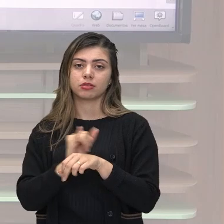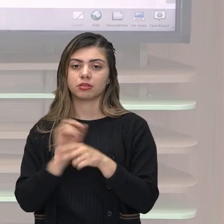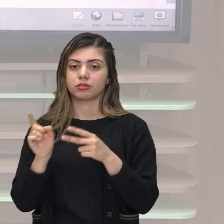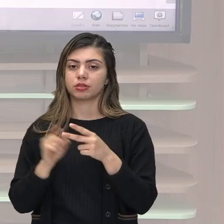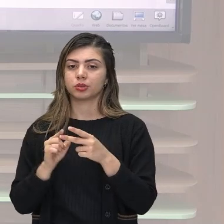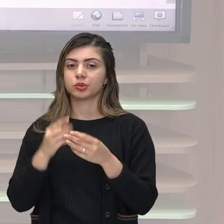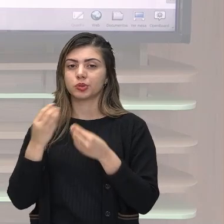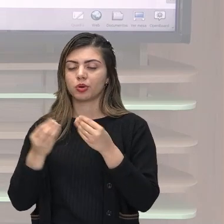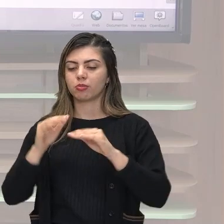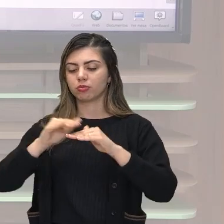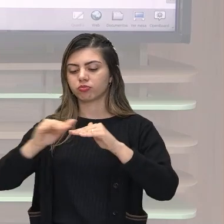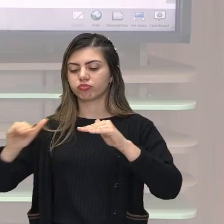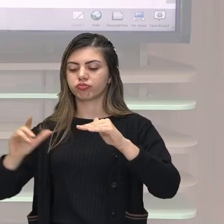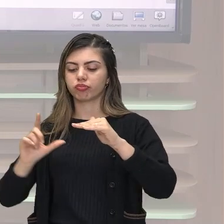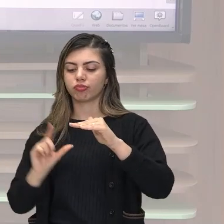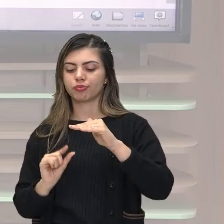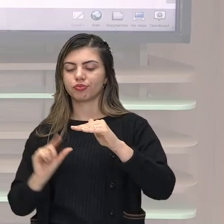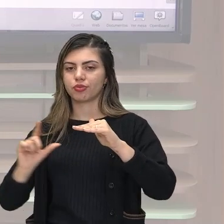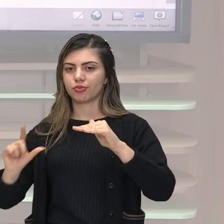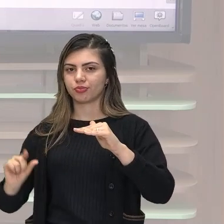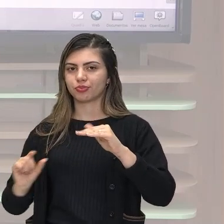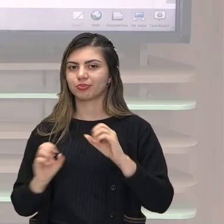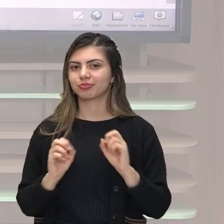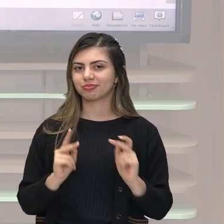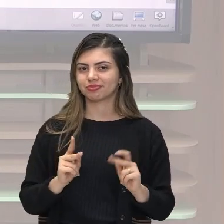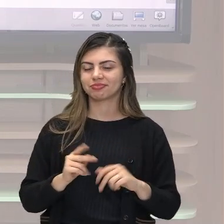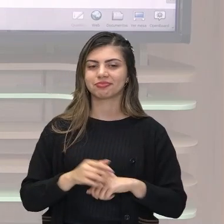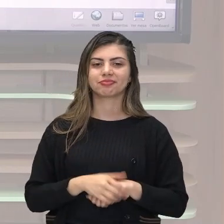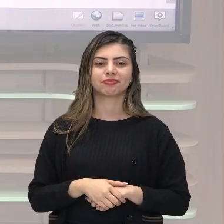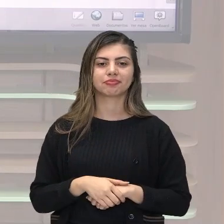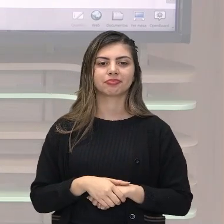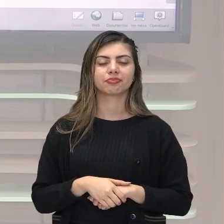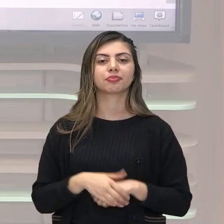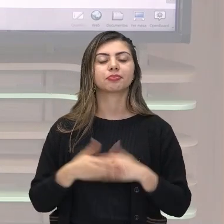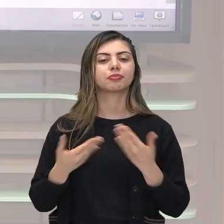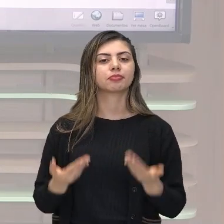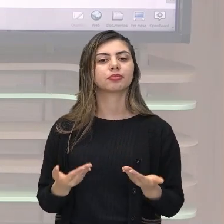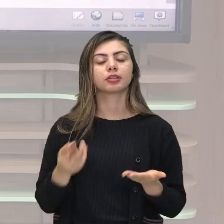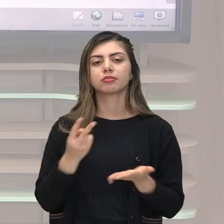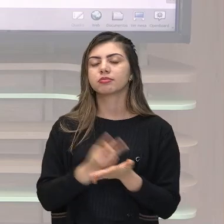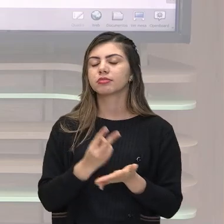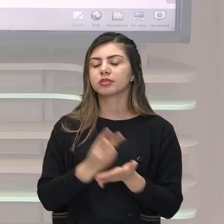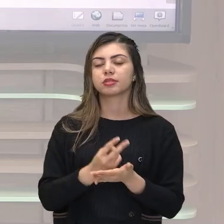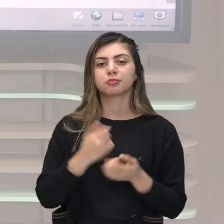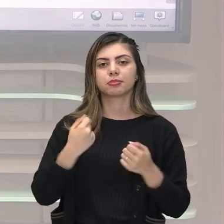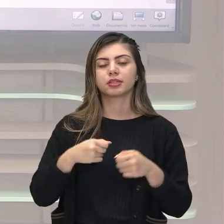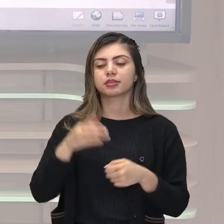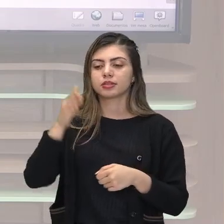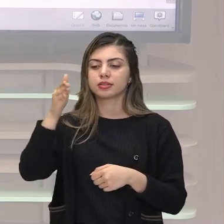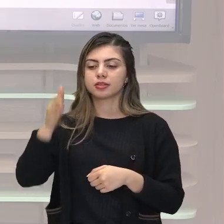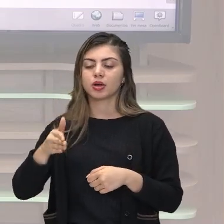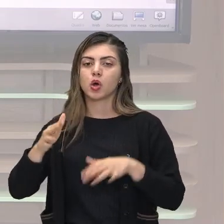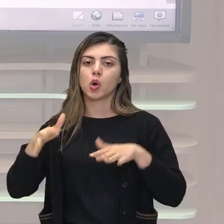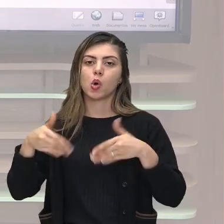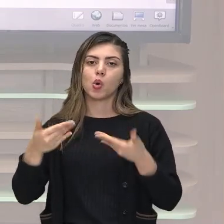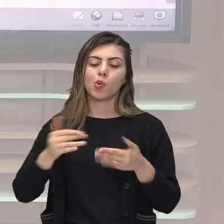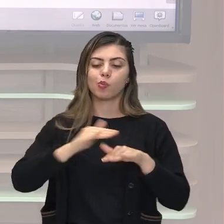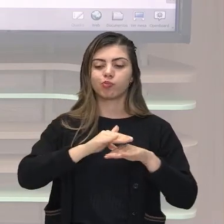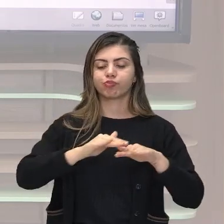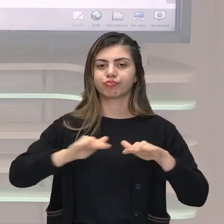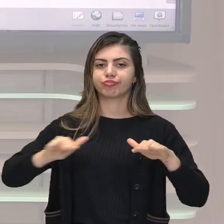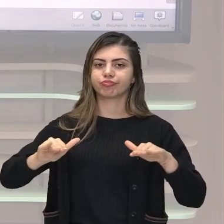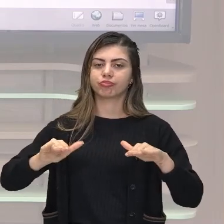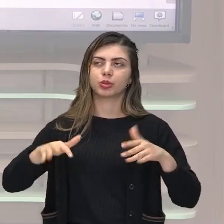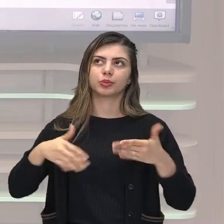eu simplifiquei os valores que estão na horizontal, tá bom? Sempre na mesma direção. Ou seja, eu não